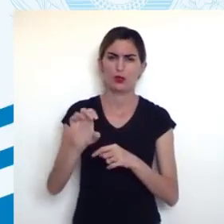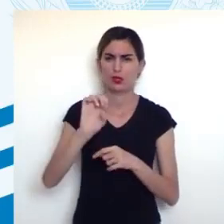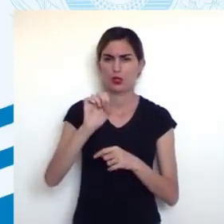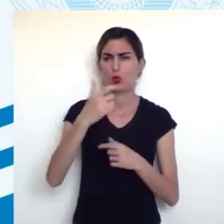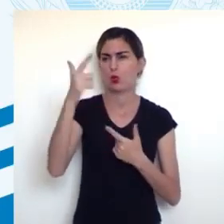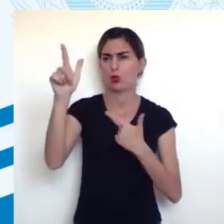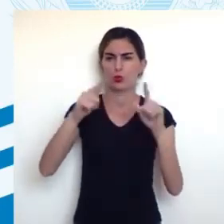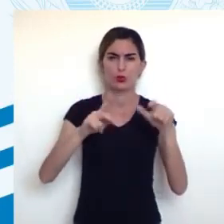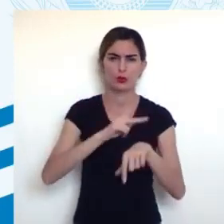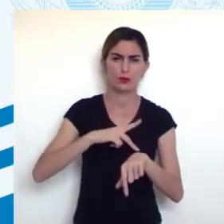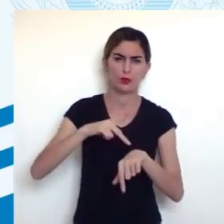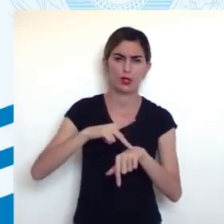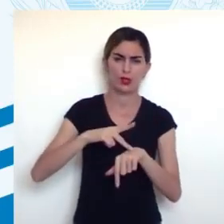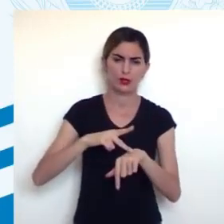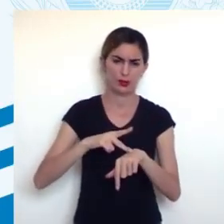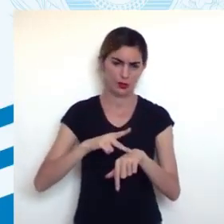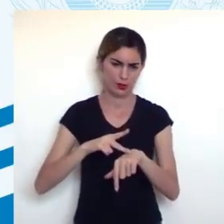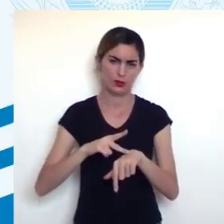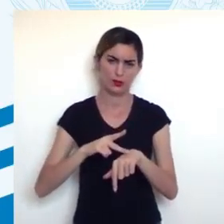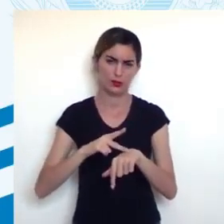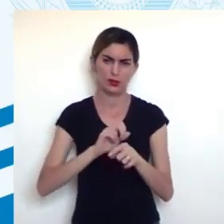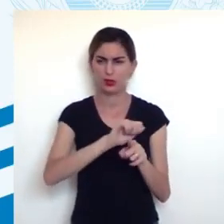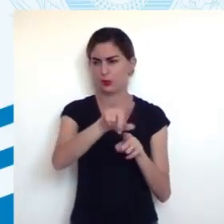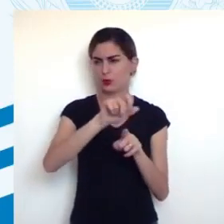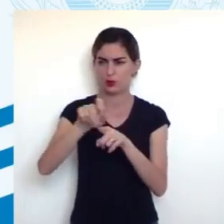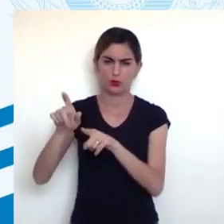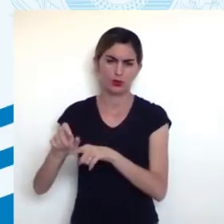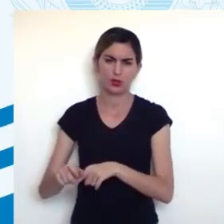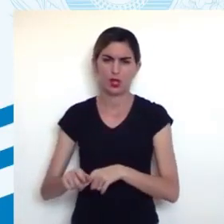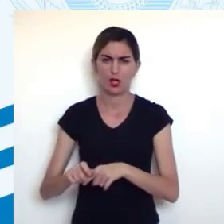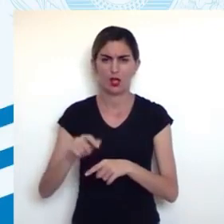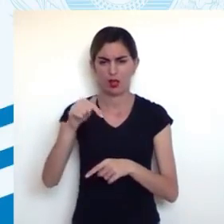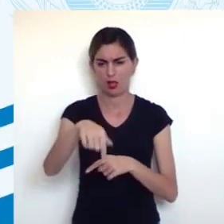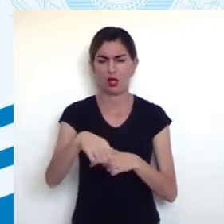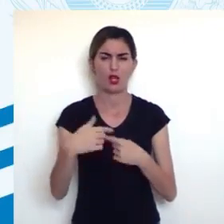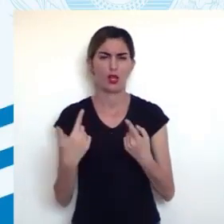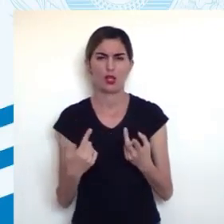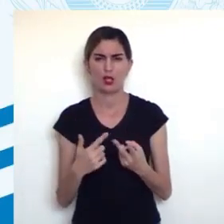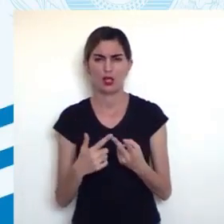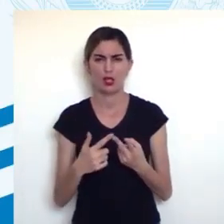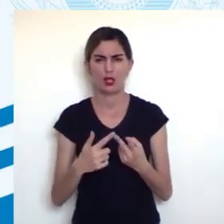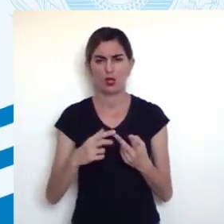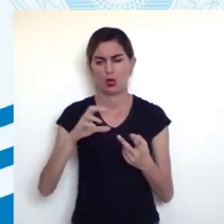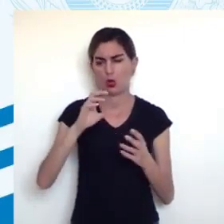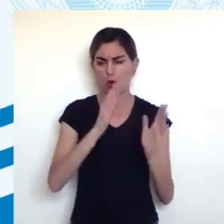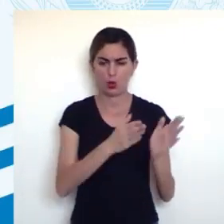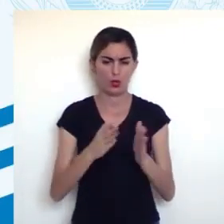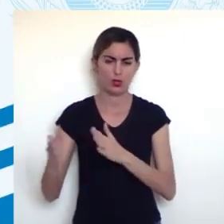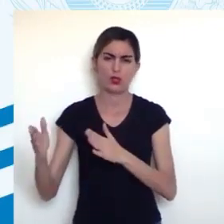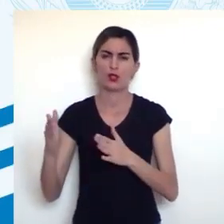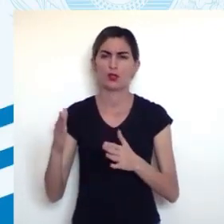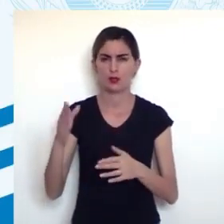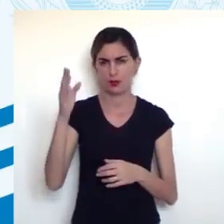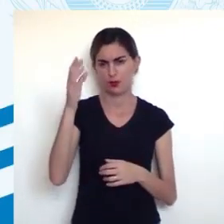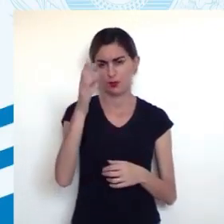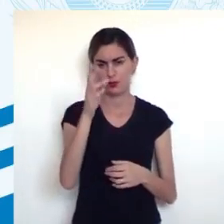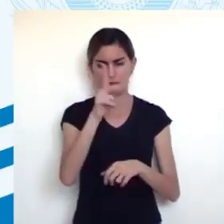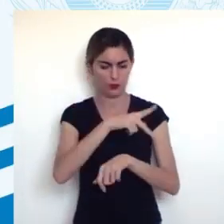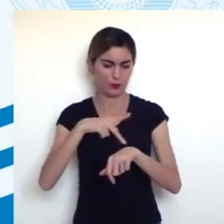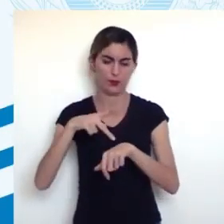estrangeiros que fossem considerados uma ameaça a ordem e a segurança